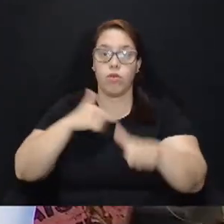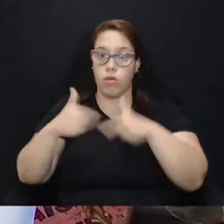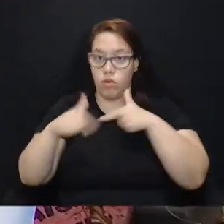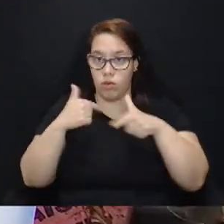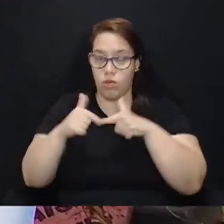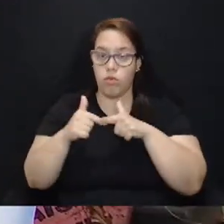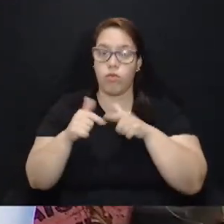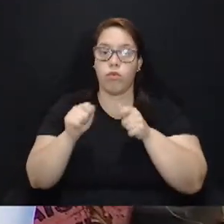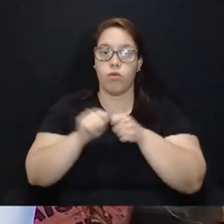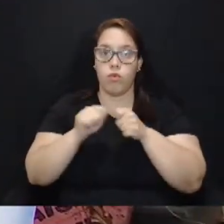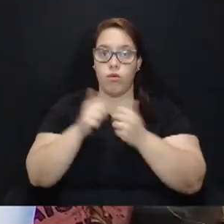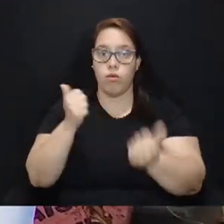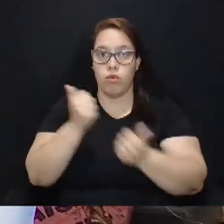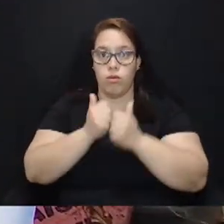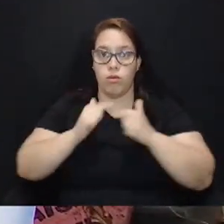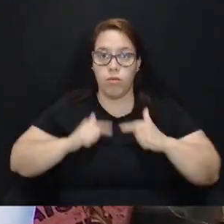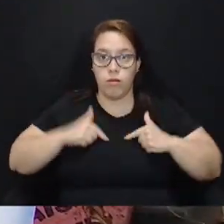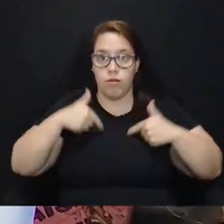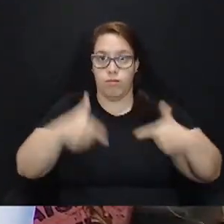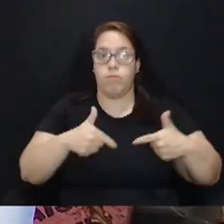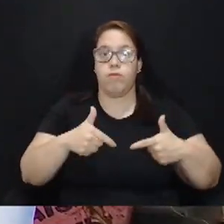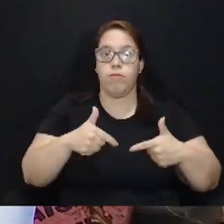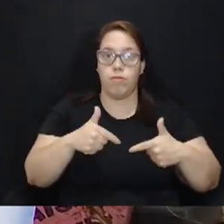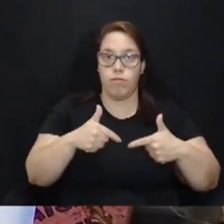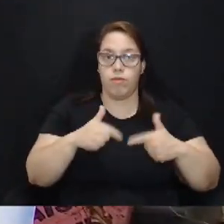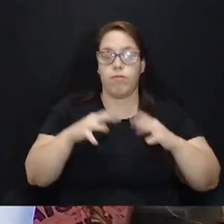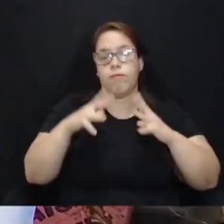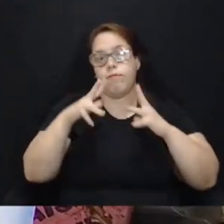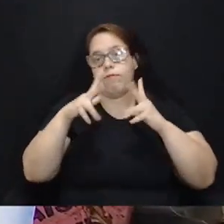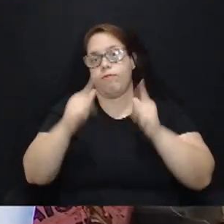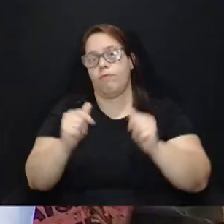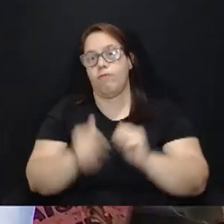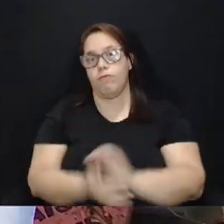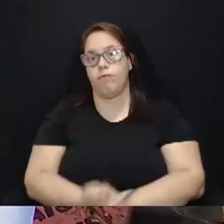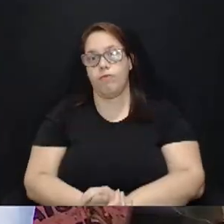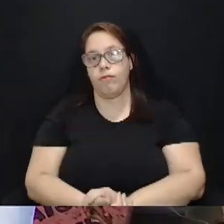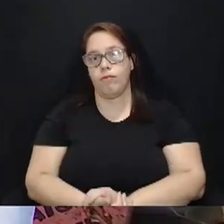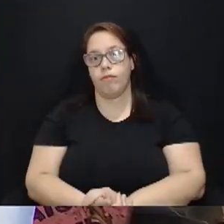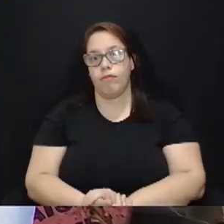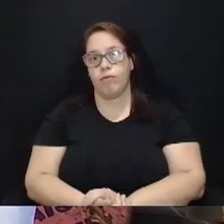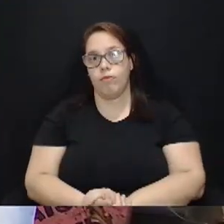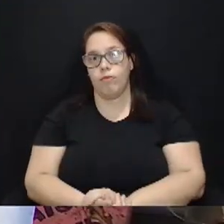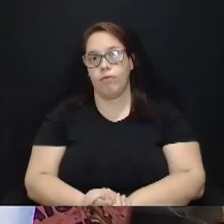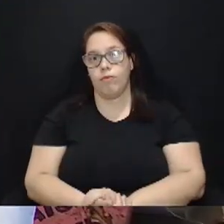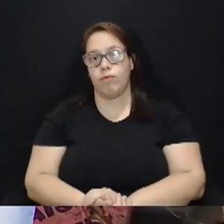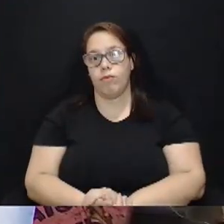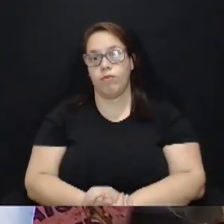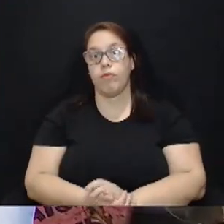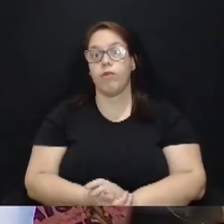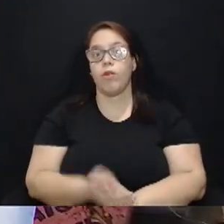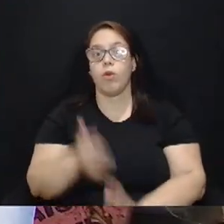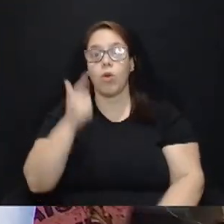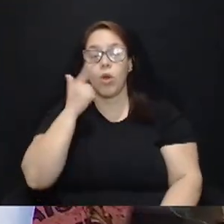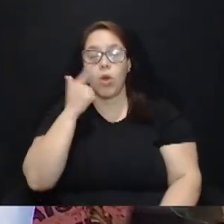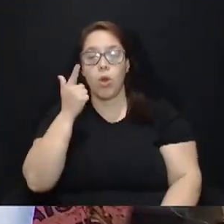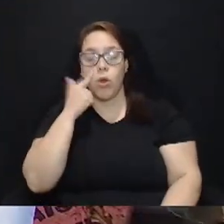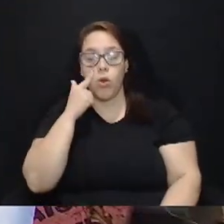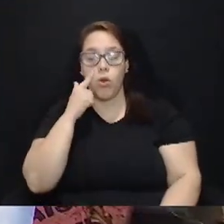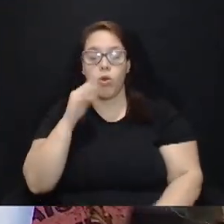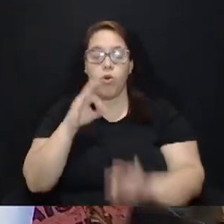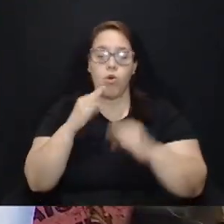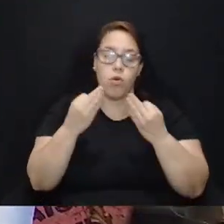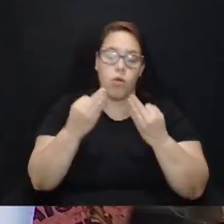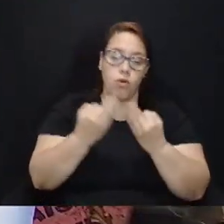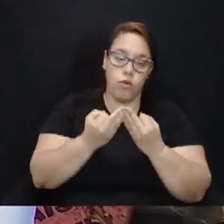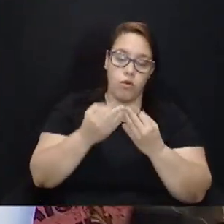nossa luta. E tudo isso, eu vendo minha família chorando, minha esposa, minhas filhas,